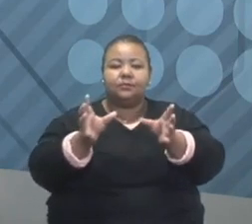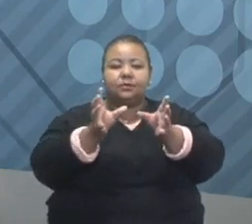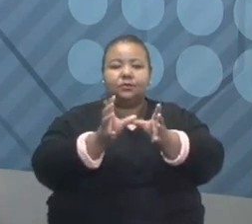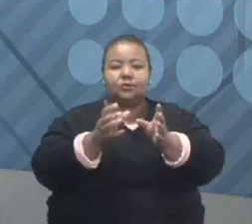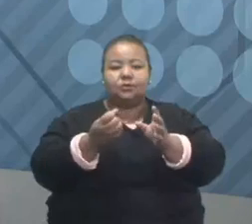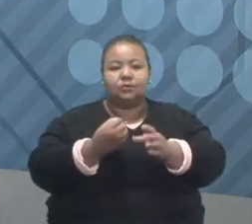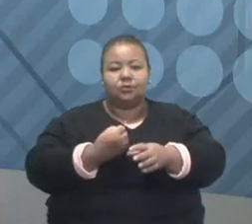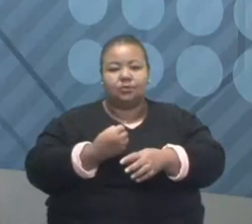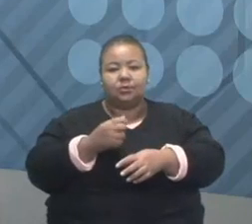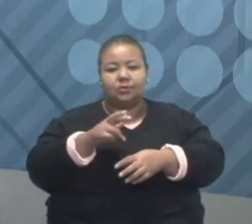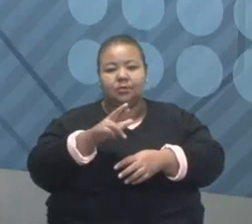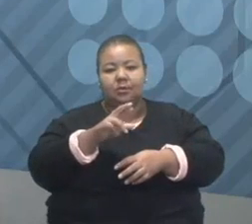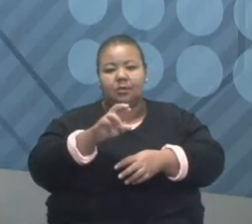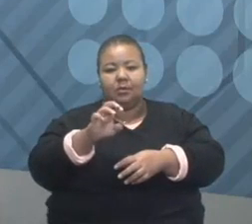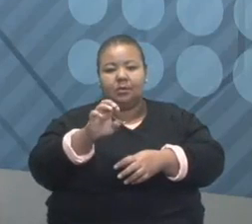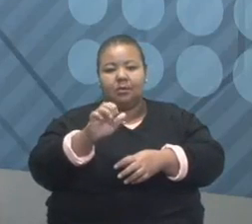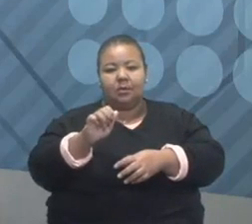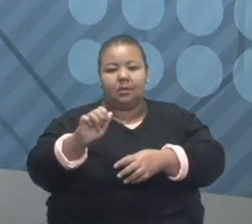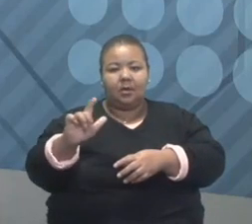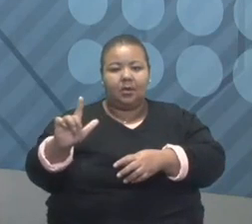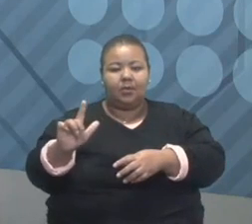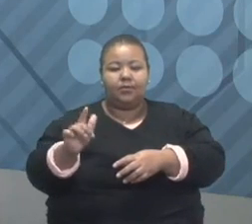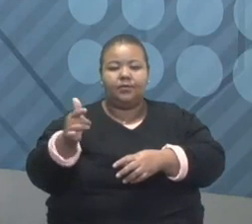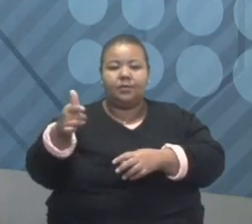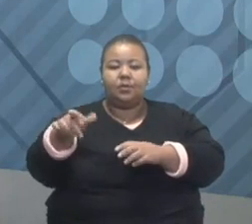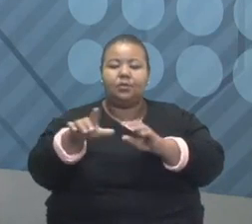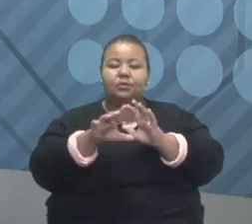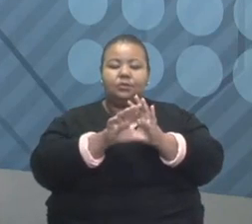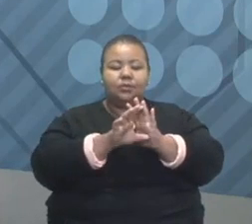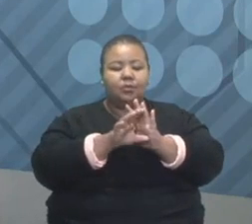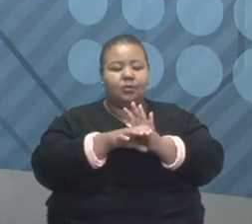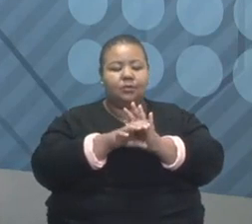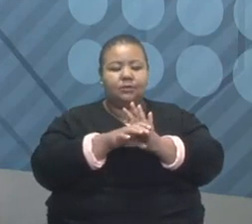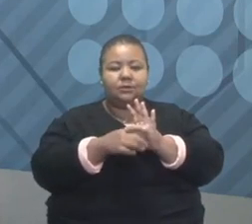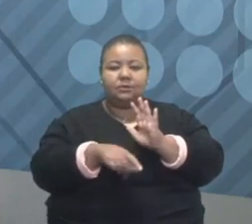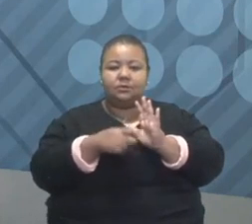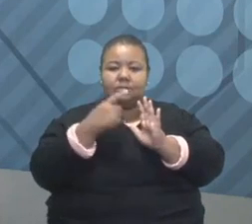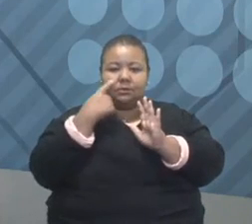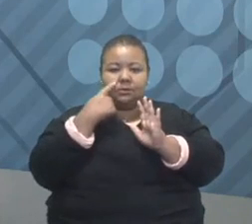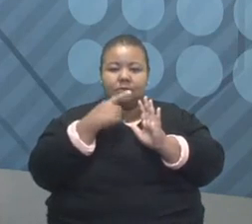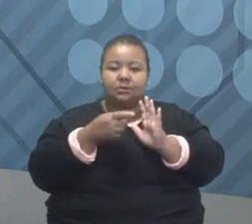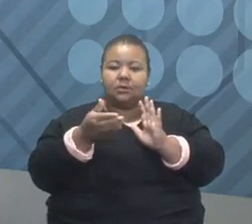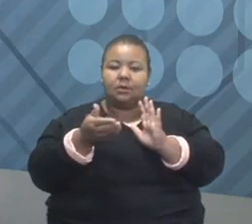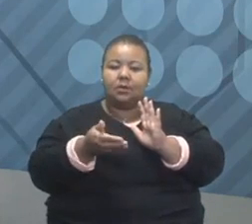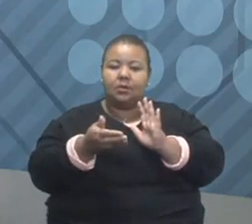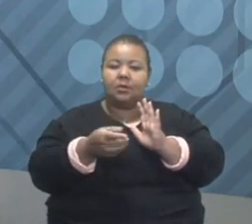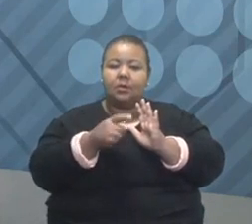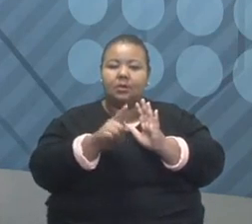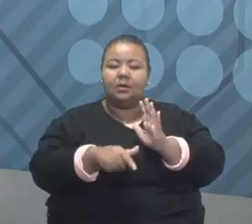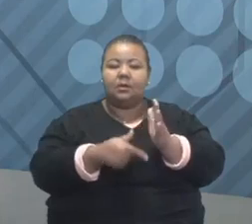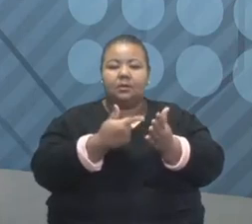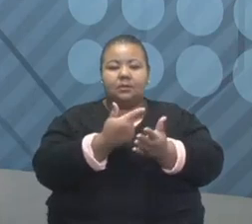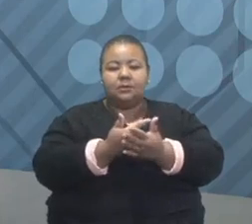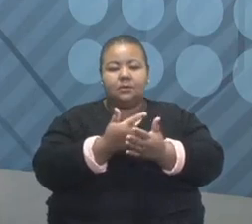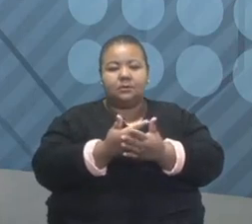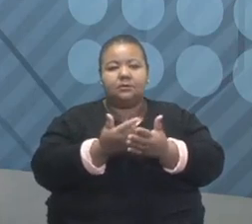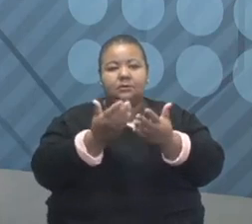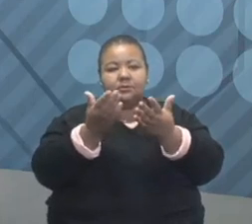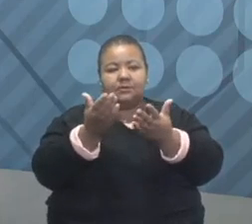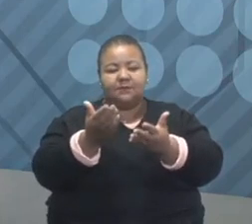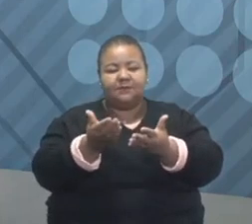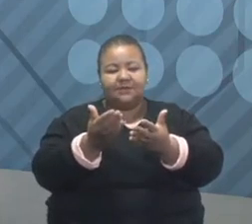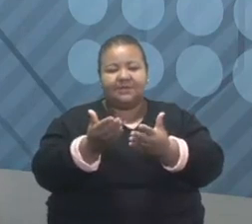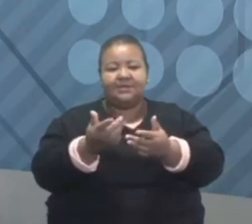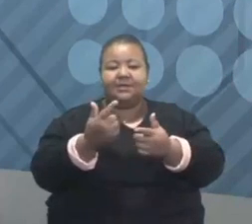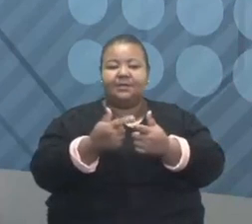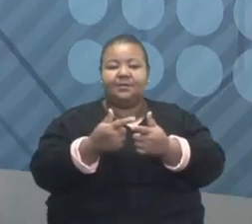números reais. Um outro conceito, agora que a gente vai trabalhar com relação às situações, é uma tarefa que eu vou propor a você, porque a